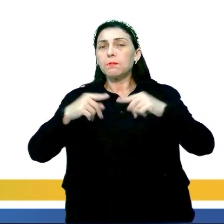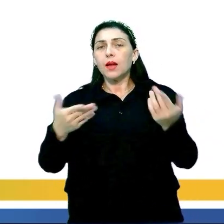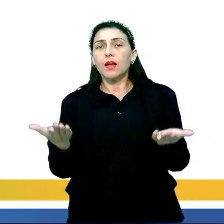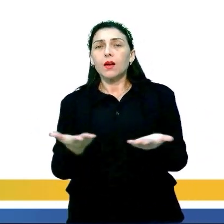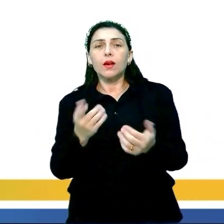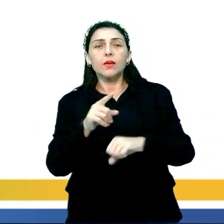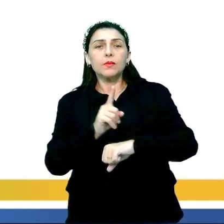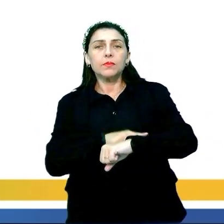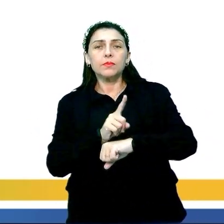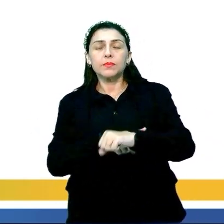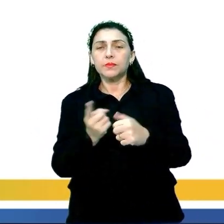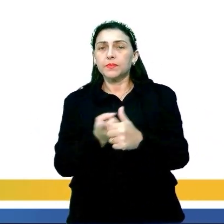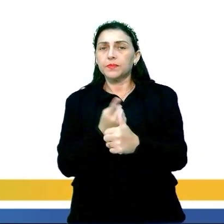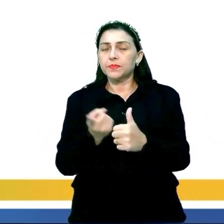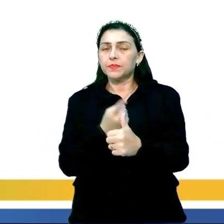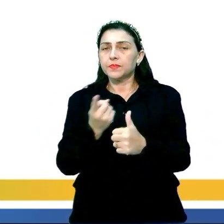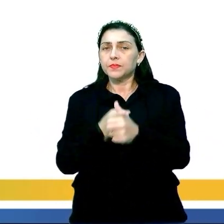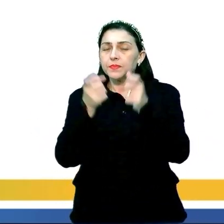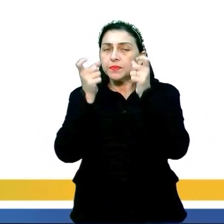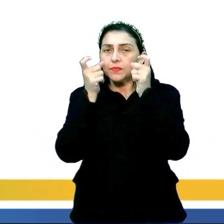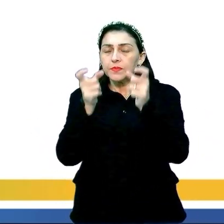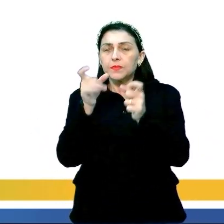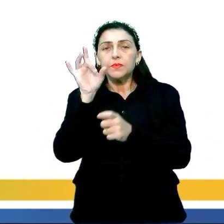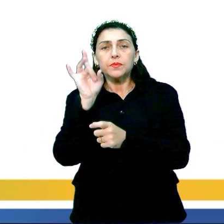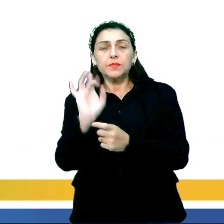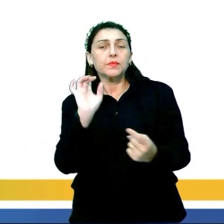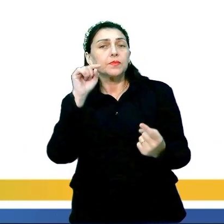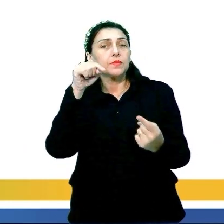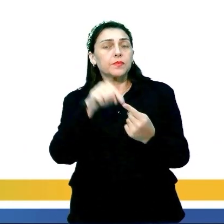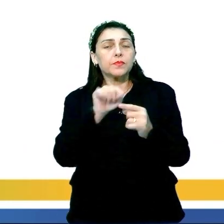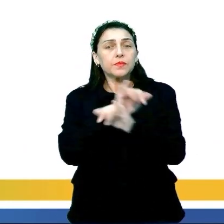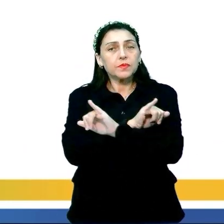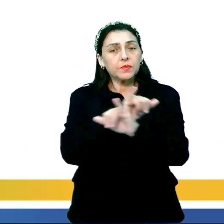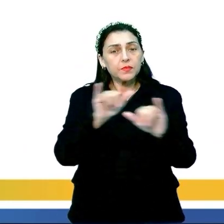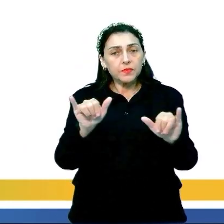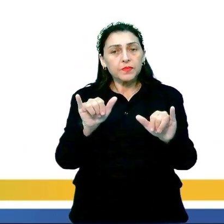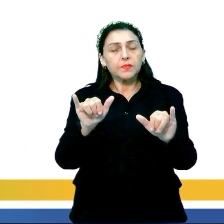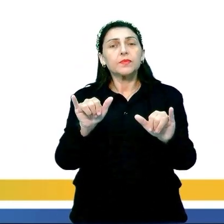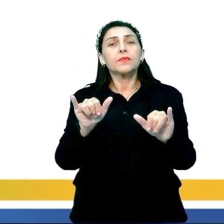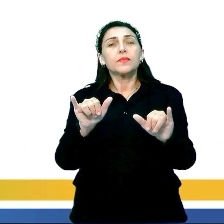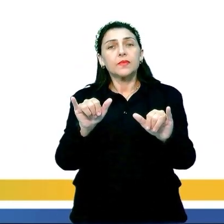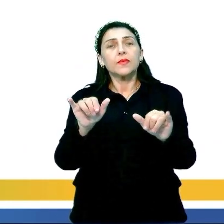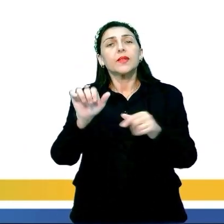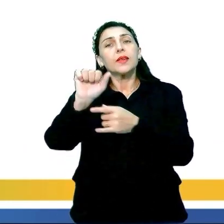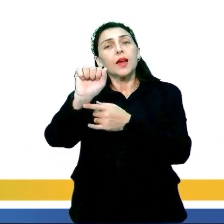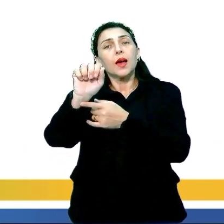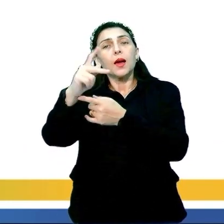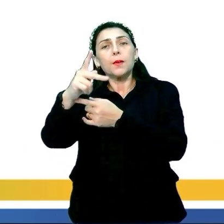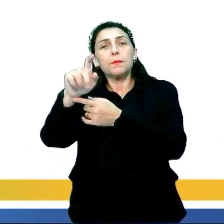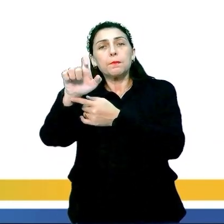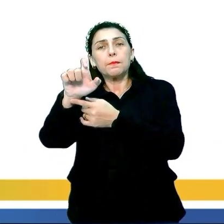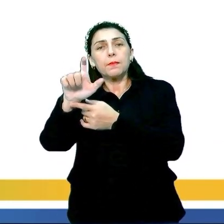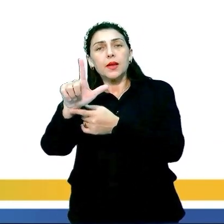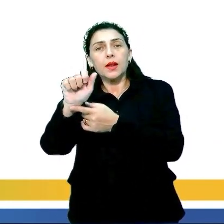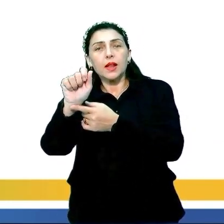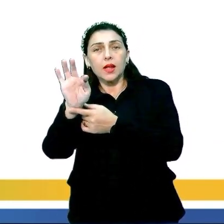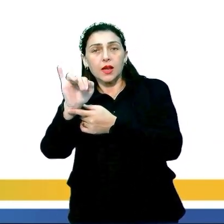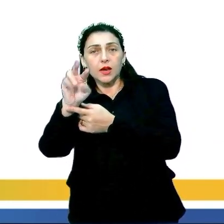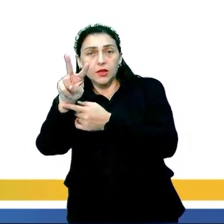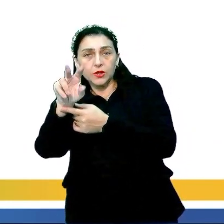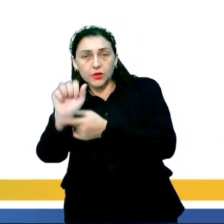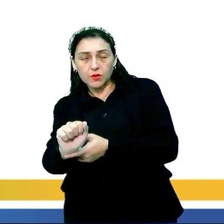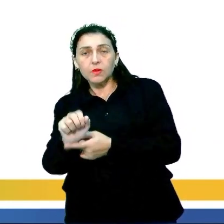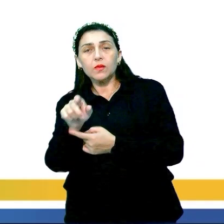nesse primeiro momento nós iremos nos atentar apenas às funções informativas e à função apelativa. Mas, para que